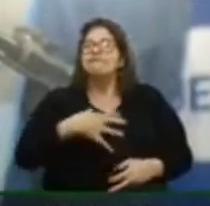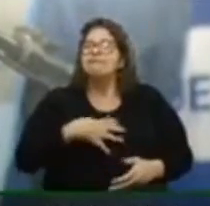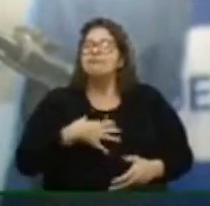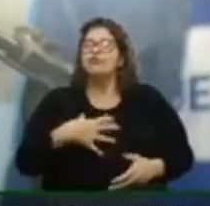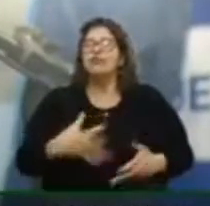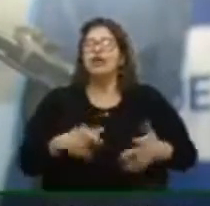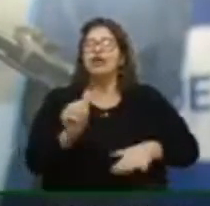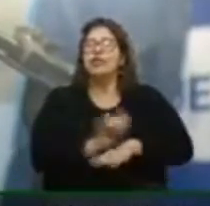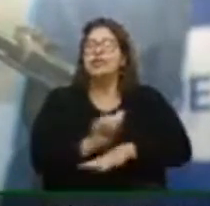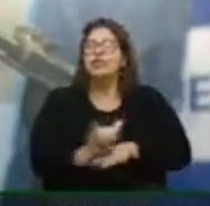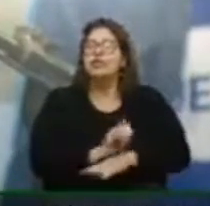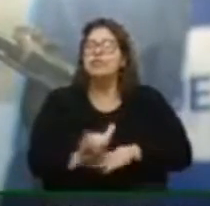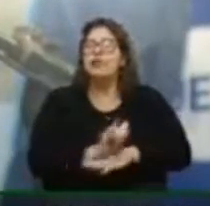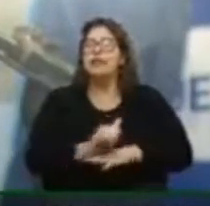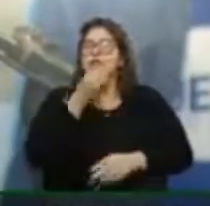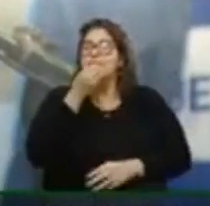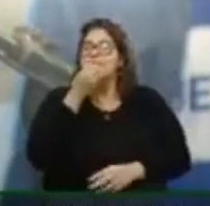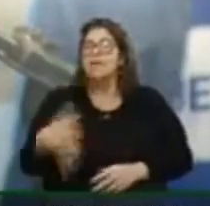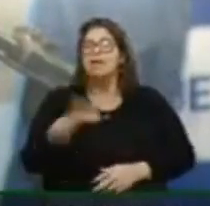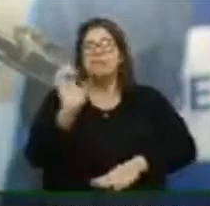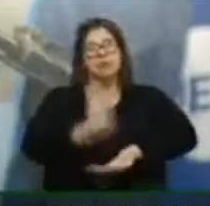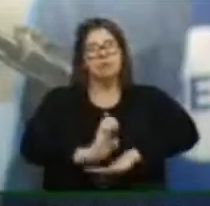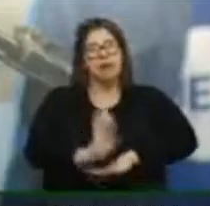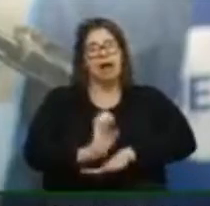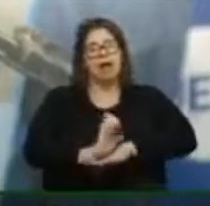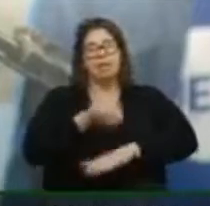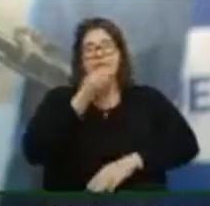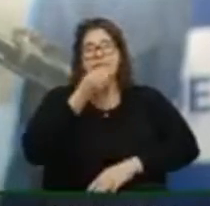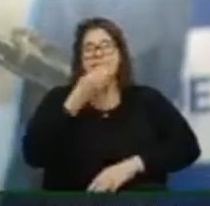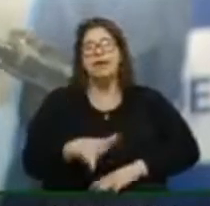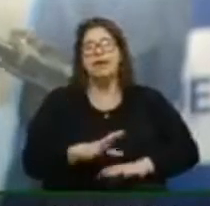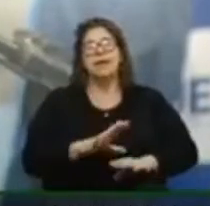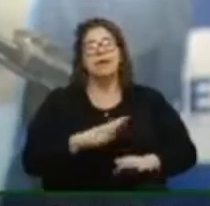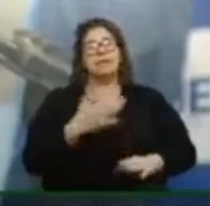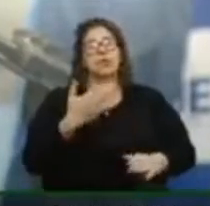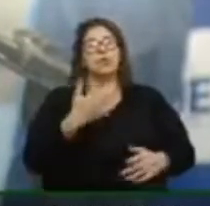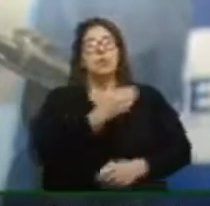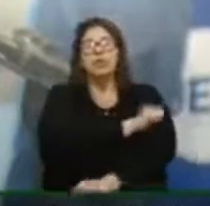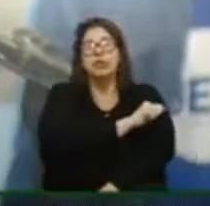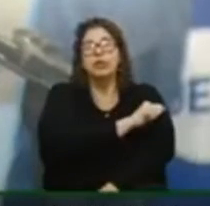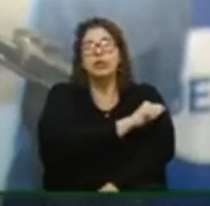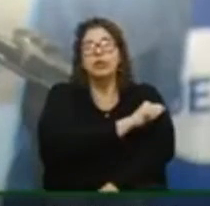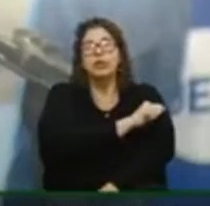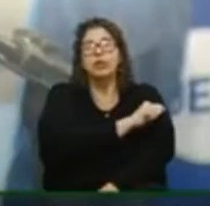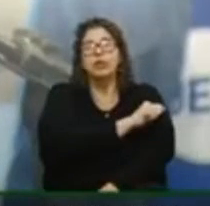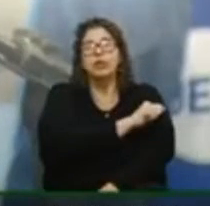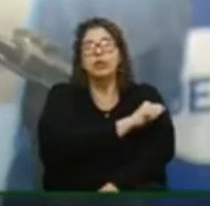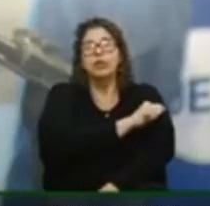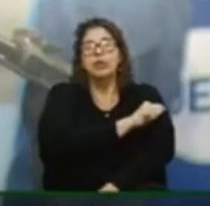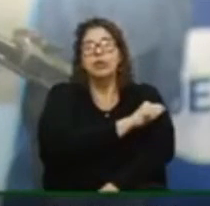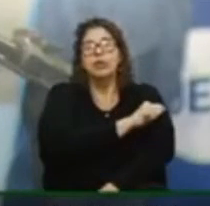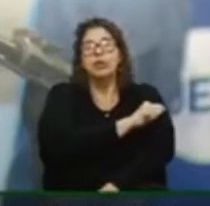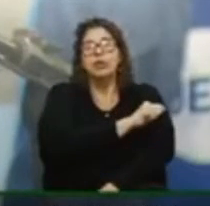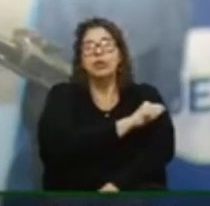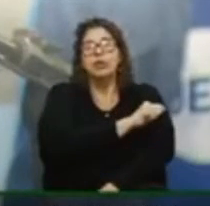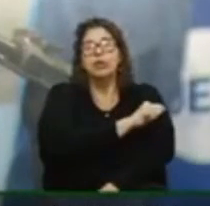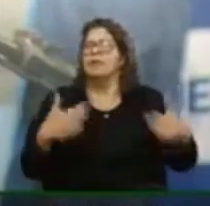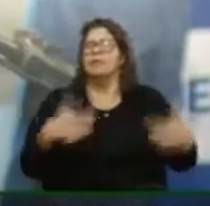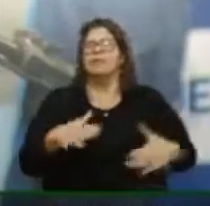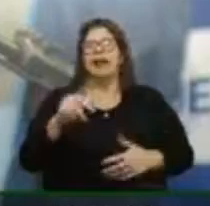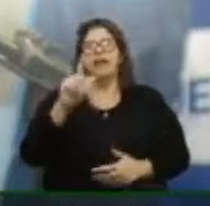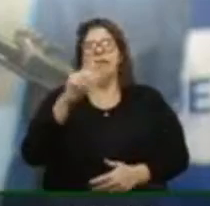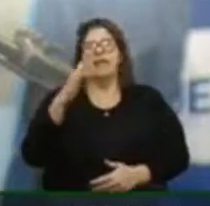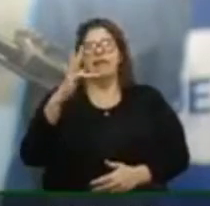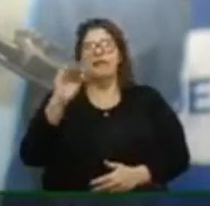gestão que fazem bem o estado que fazem bem para os nossos estudantes então eu quero saudar vário e gabriel